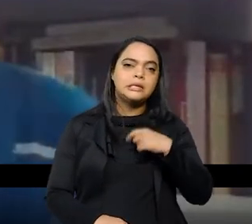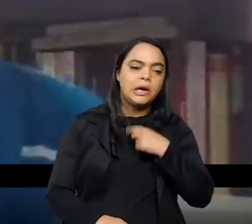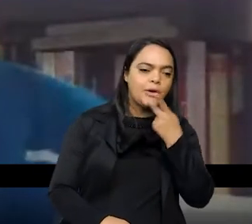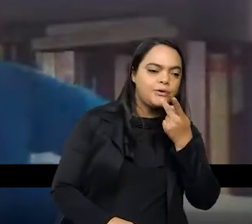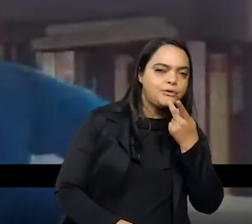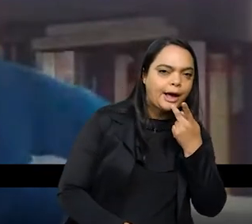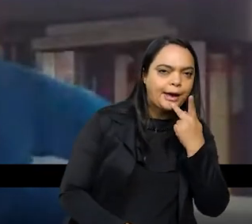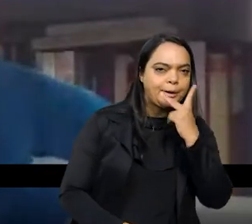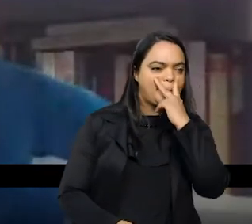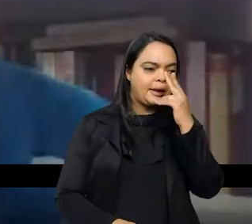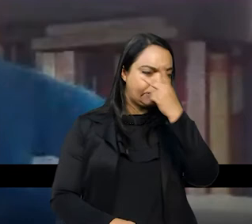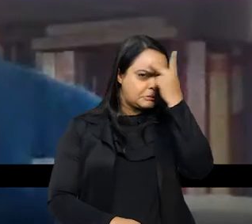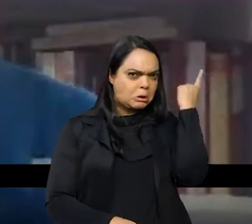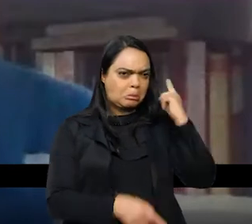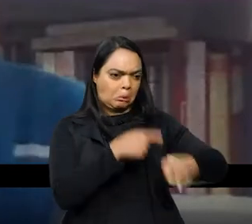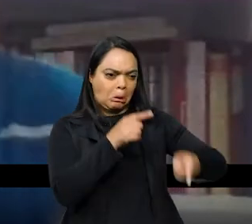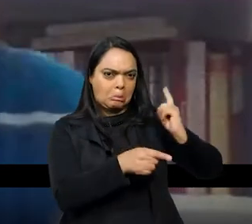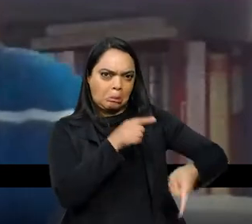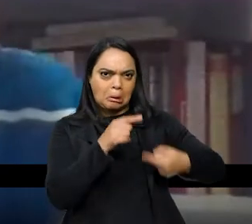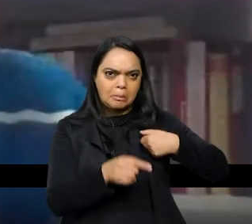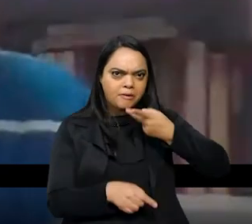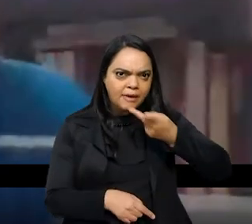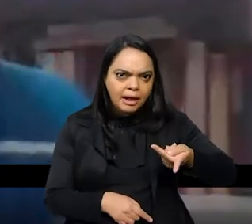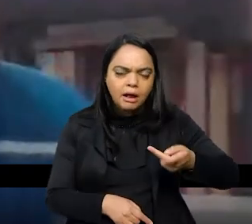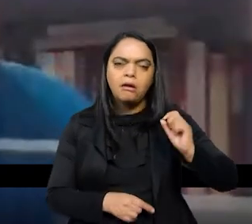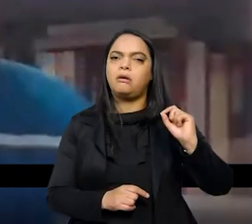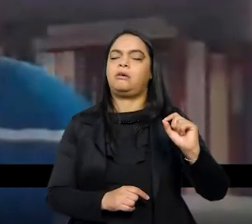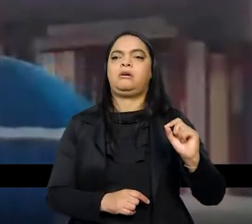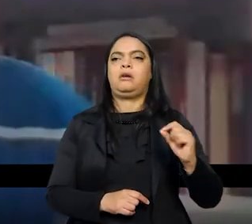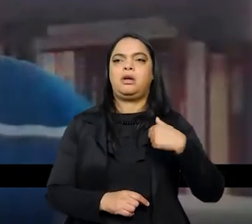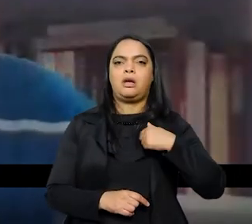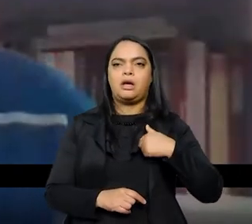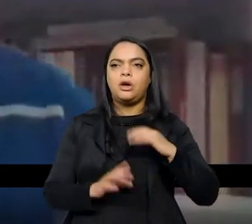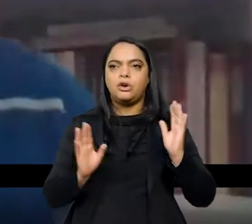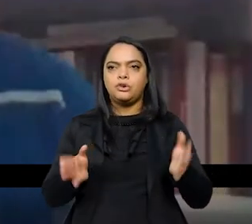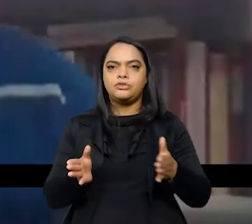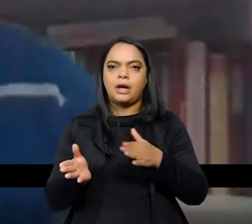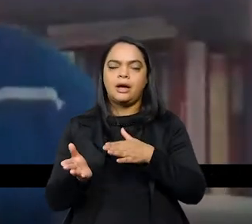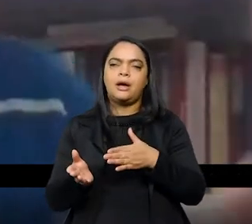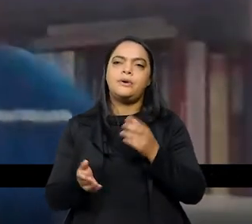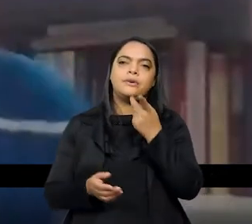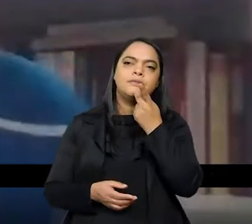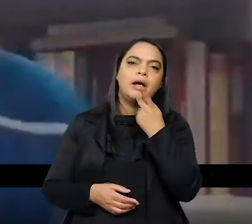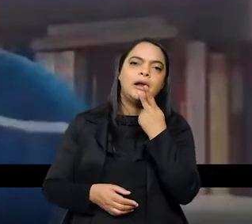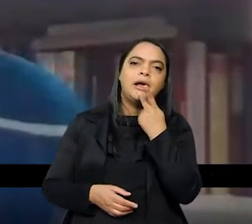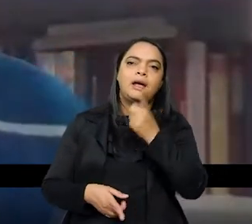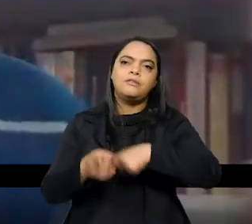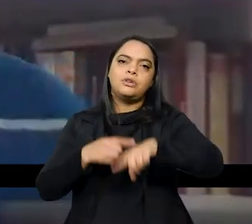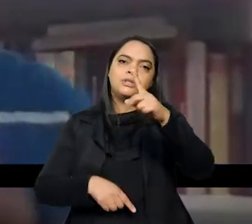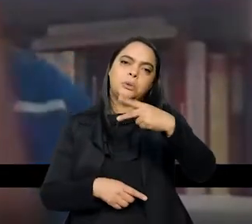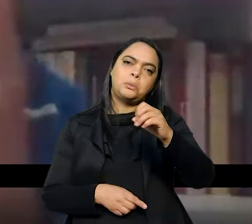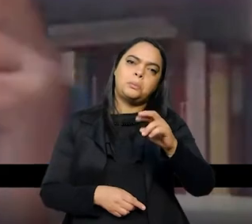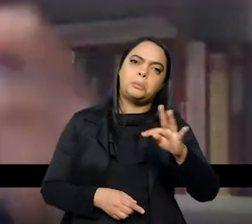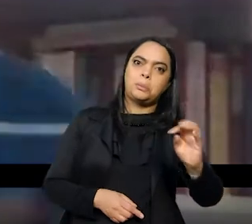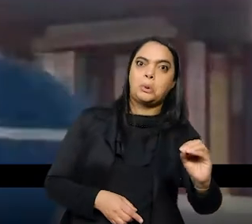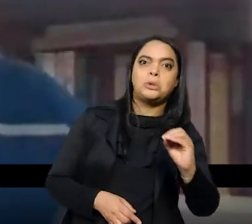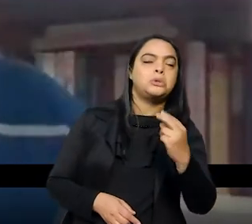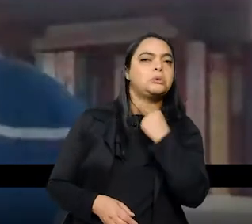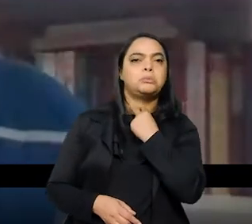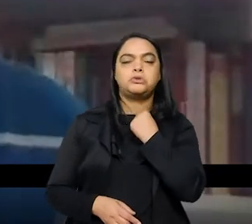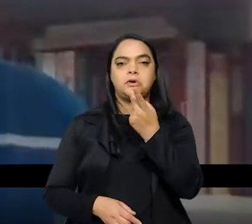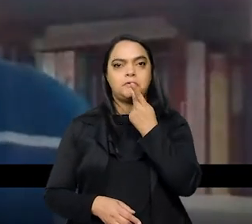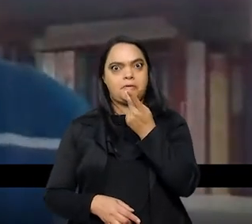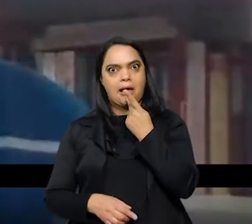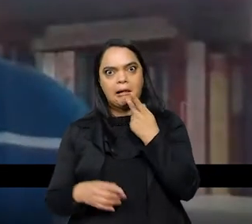me amarrar, então já em 21, a Revolução do Porto, disse que era para falar, era para ter os jornais apareceram, né? Inclusive, Pernambuco, os meus